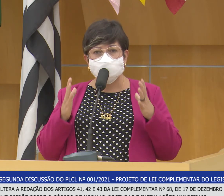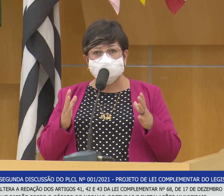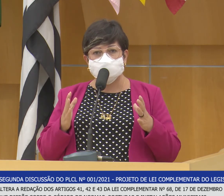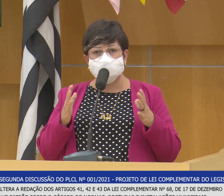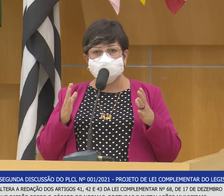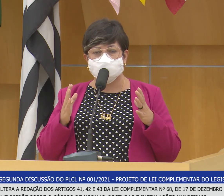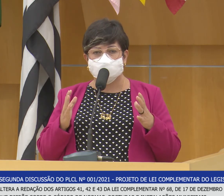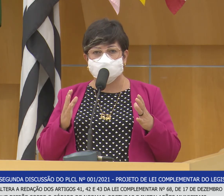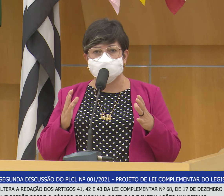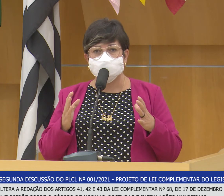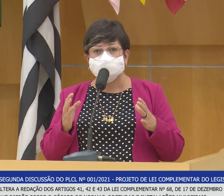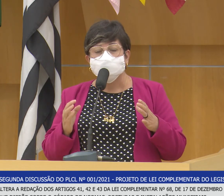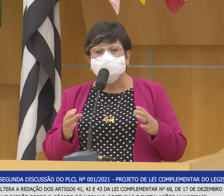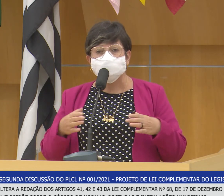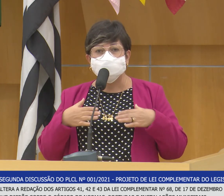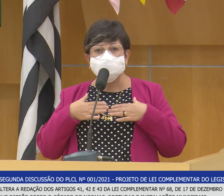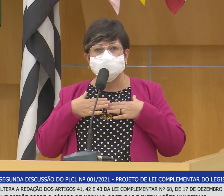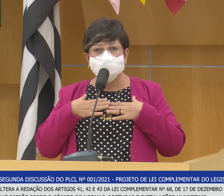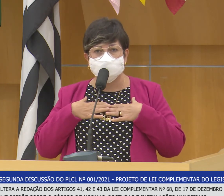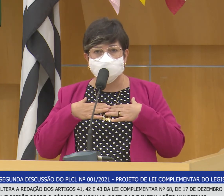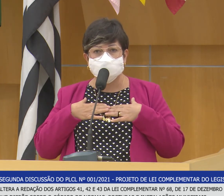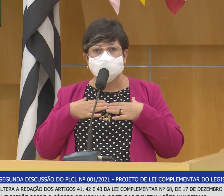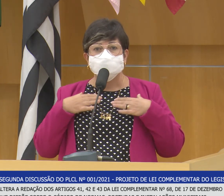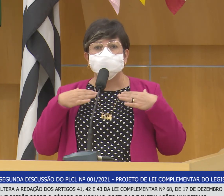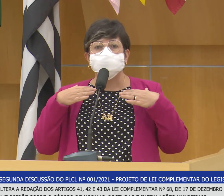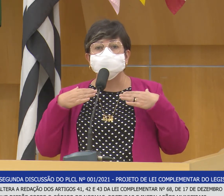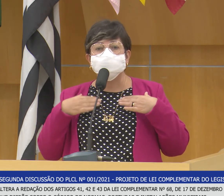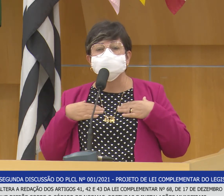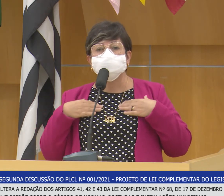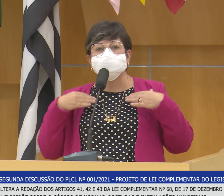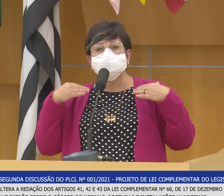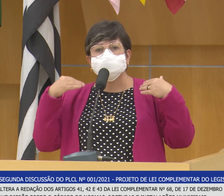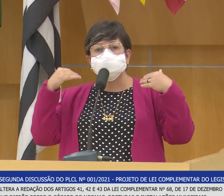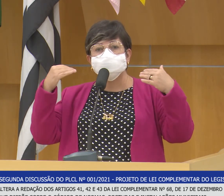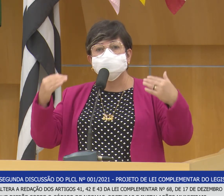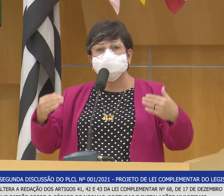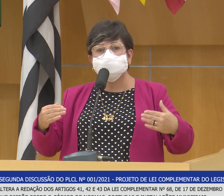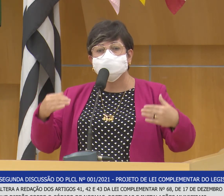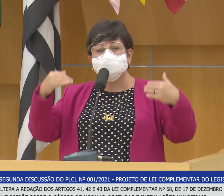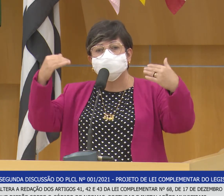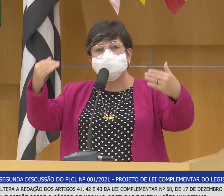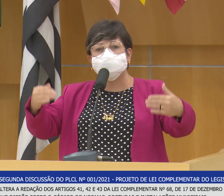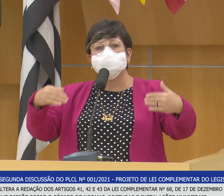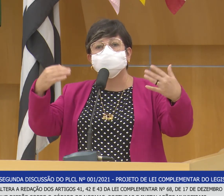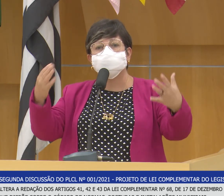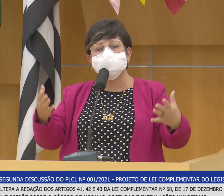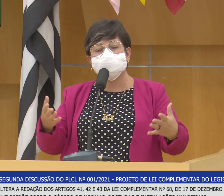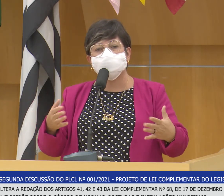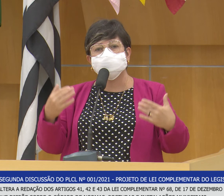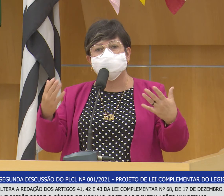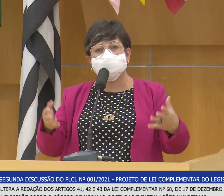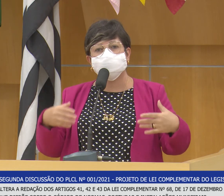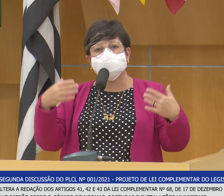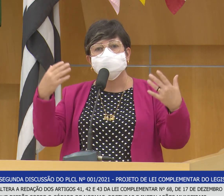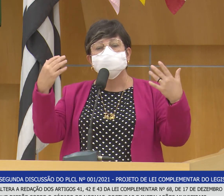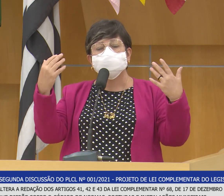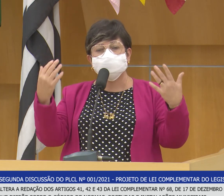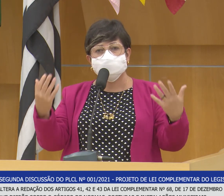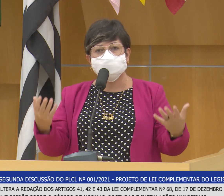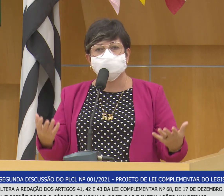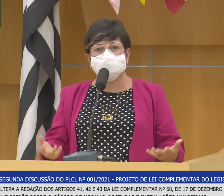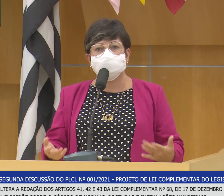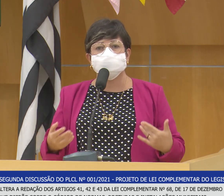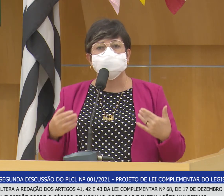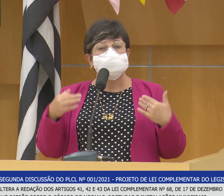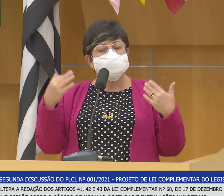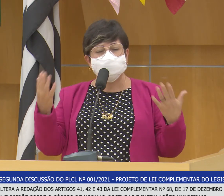Vamos cuidar deste ambiente. O ambiente é nosso, é o ambiente que nós queremos deixar um legado para os nossos netos, para os